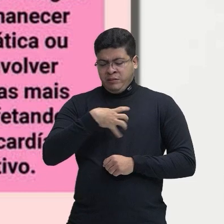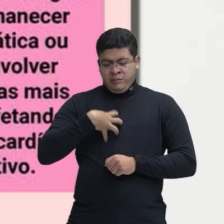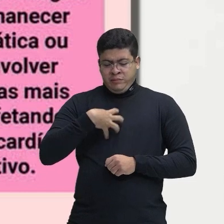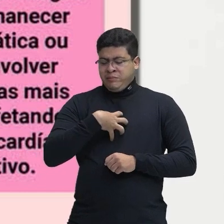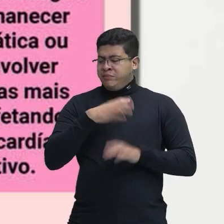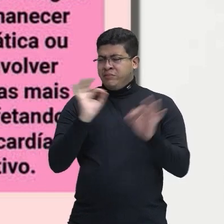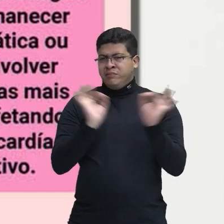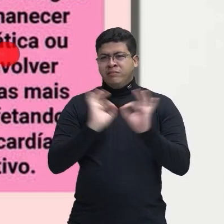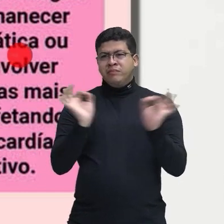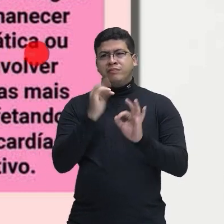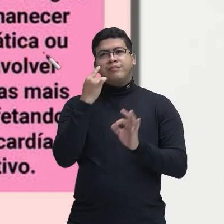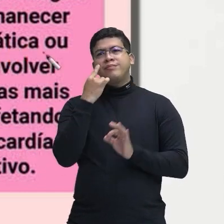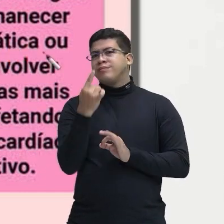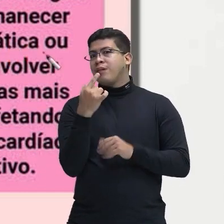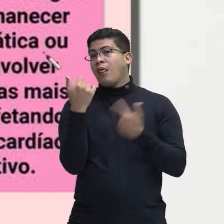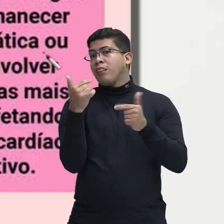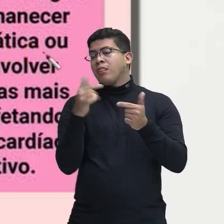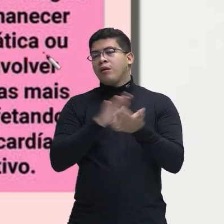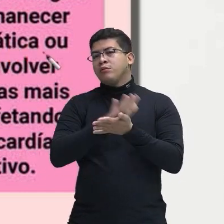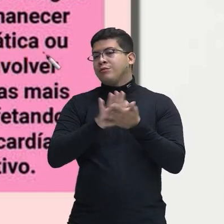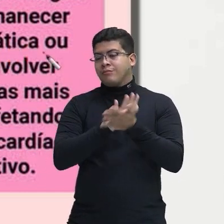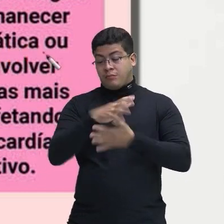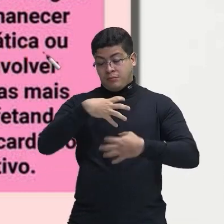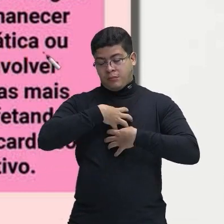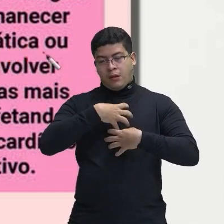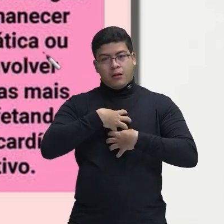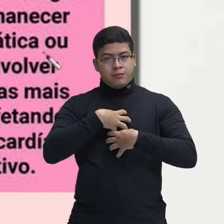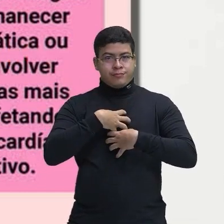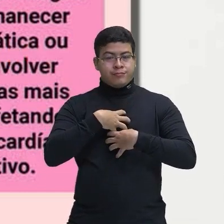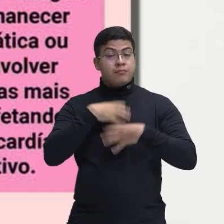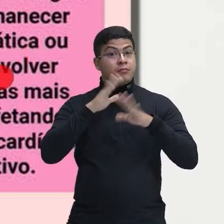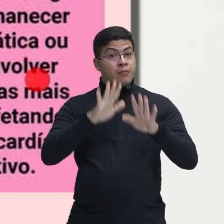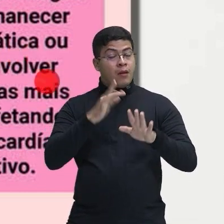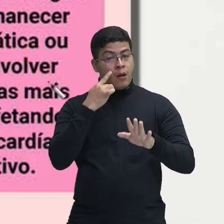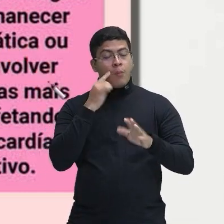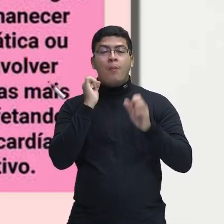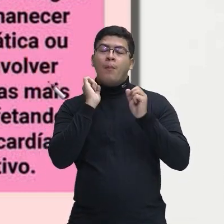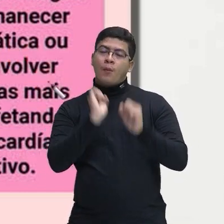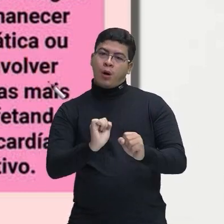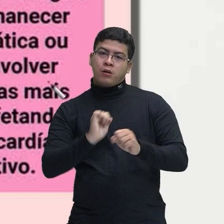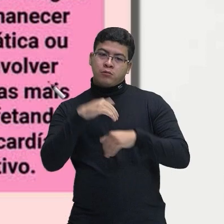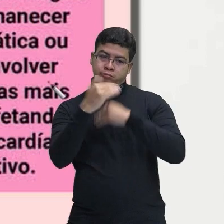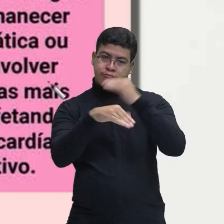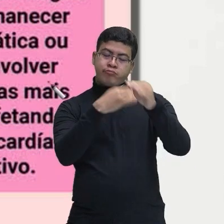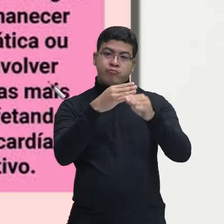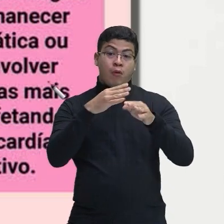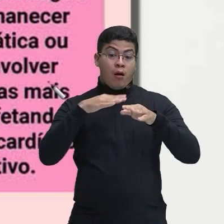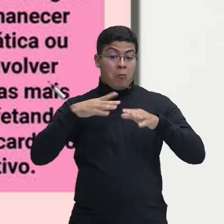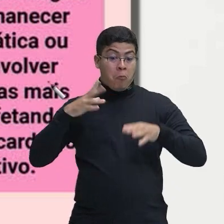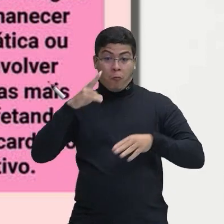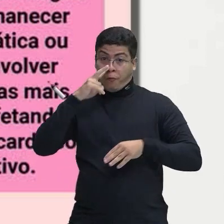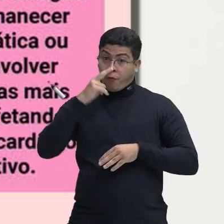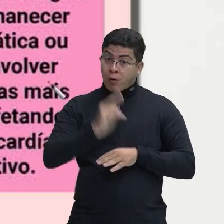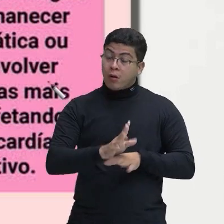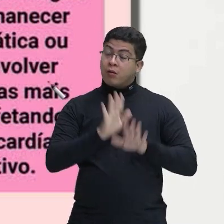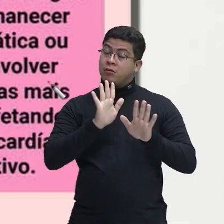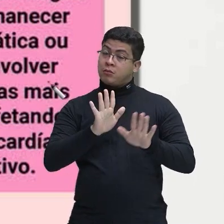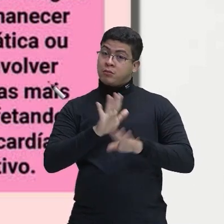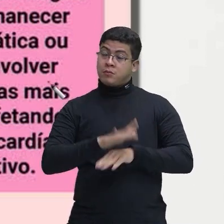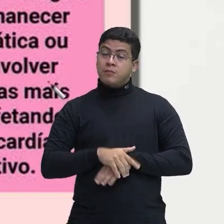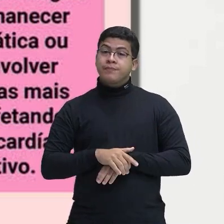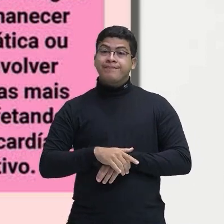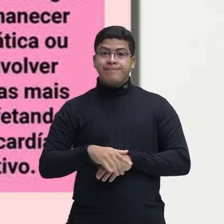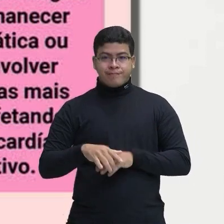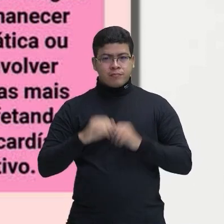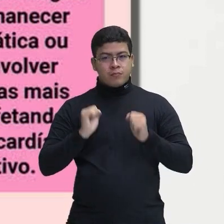significa dizer não apresentar sintomas, ou ela pode se desenvolver para formas mais graves, onde ela consegue